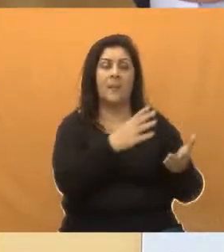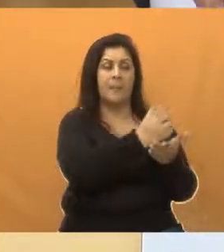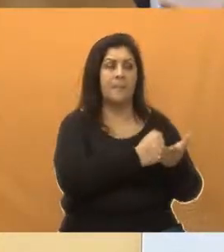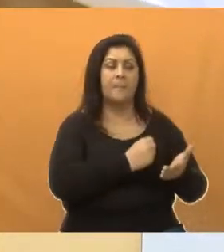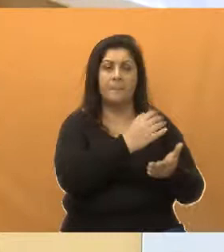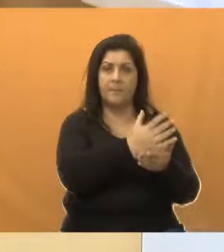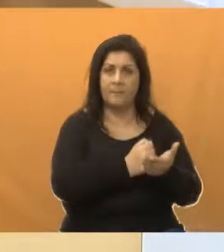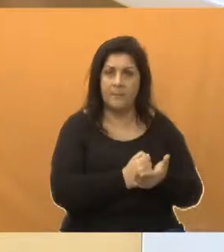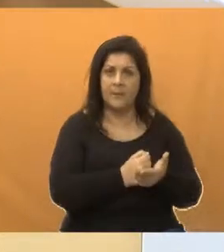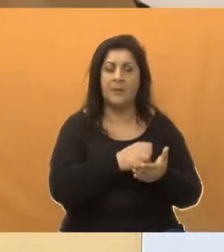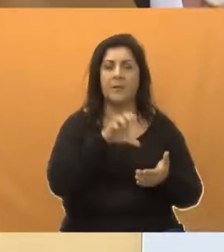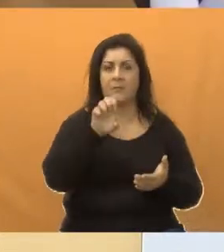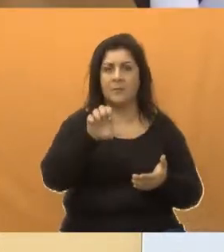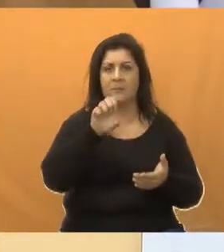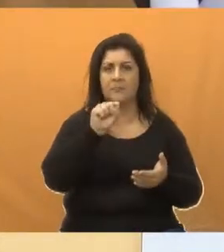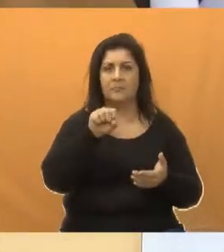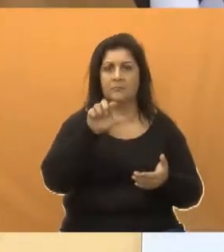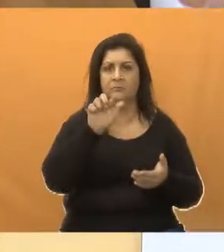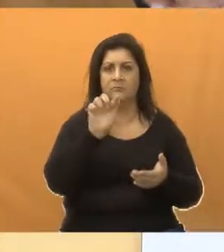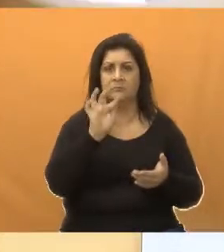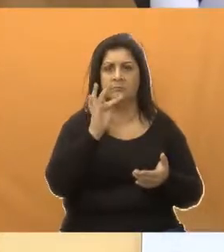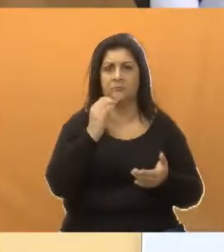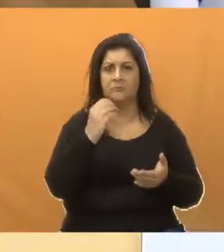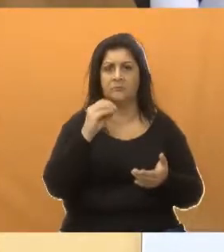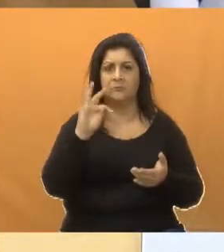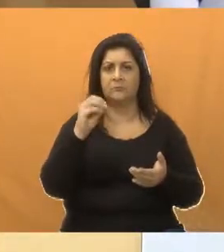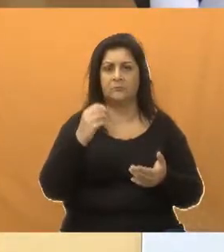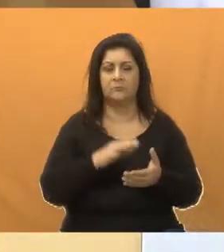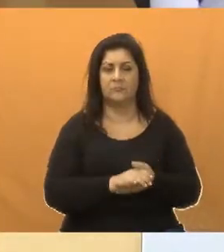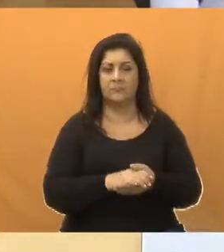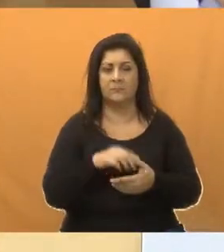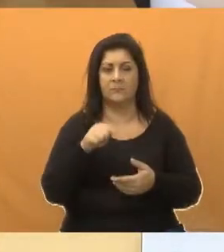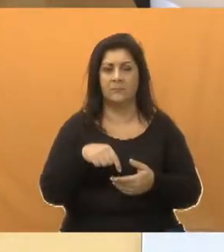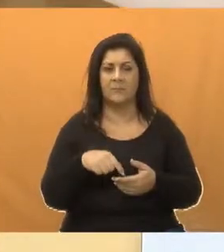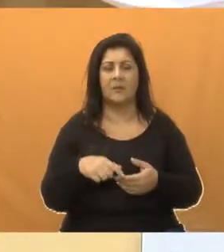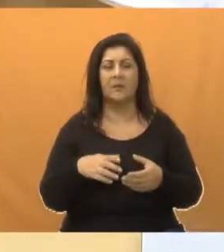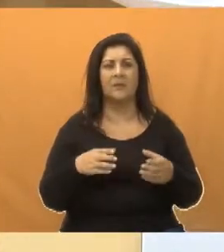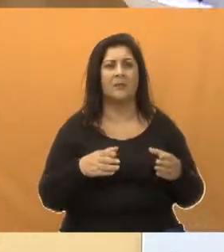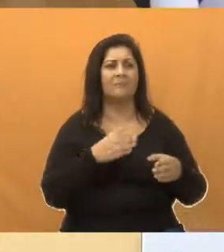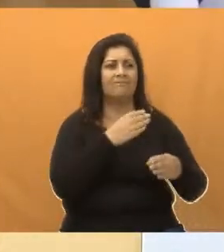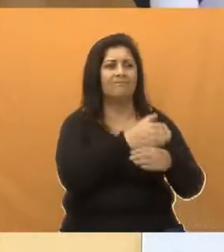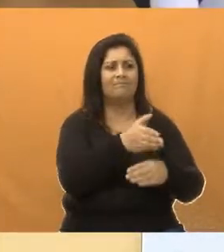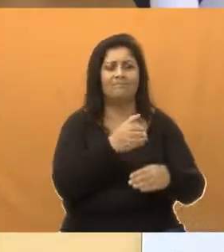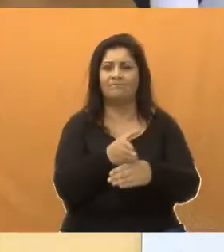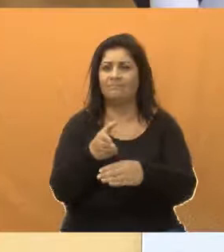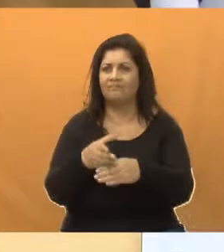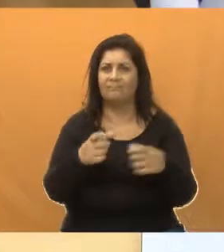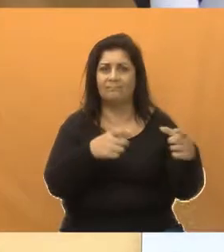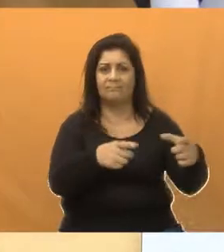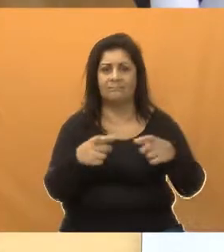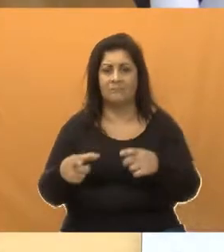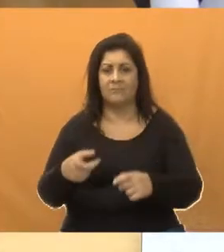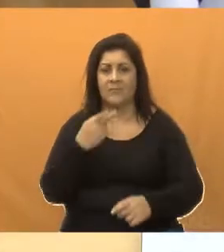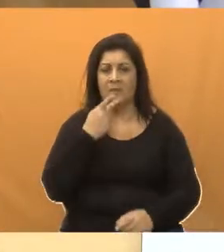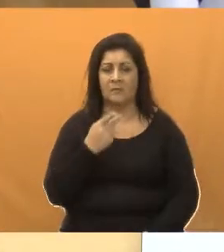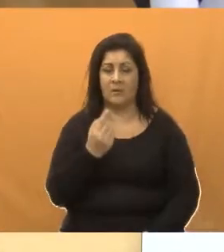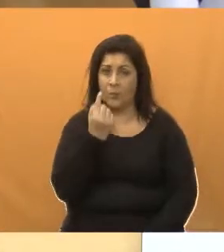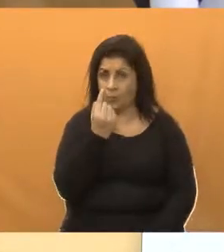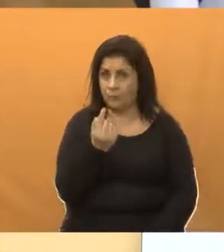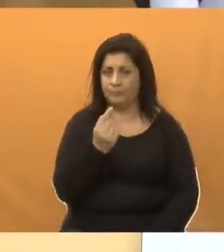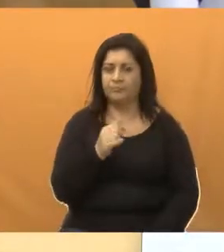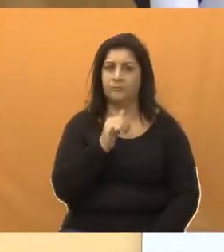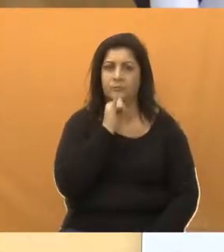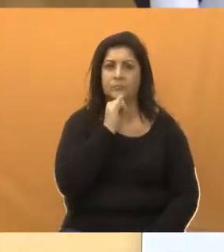e tratamento de esgoto. Aqui a gente recebe vários bairros da nossa cidade, quero citar só aqui